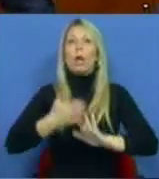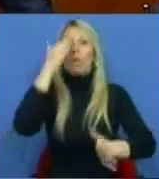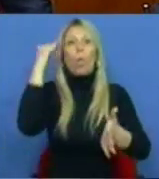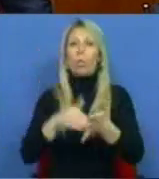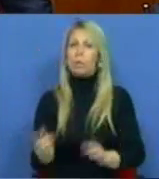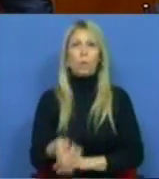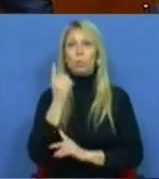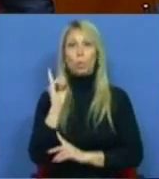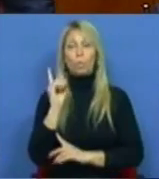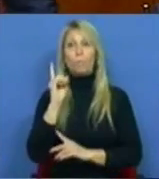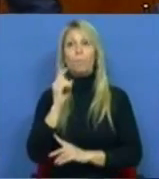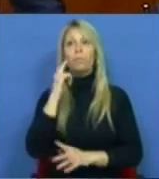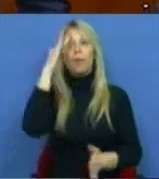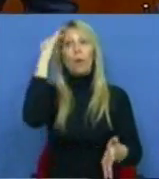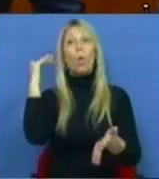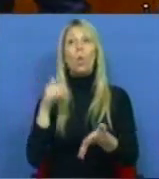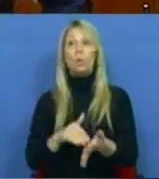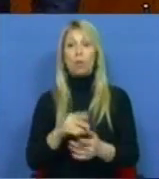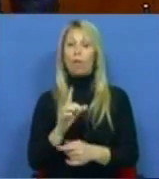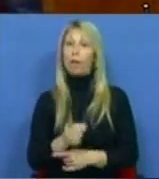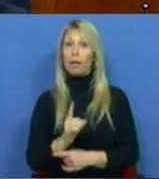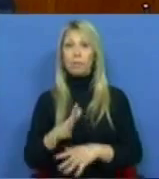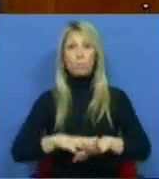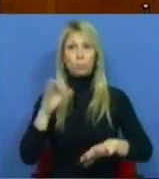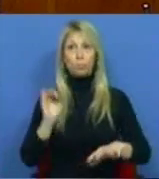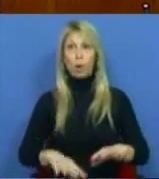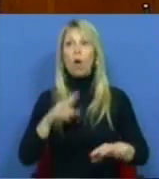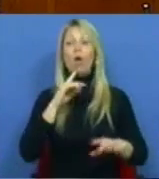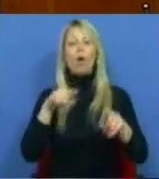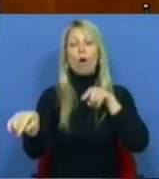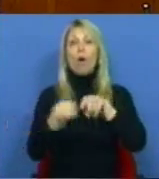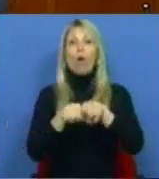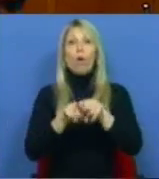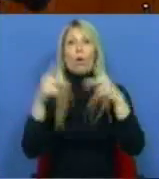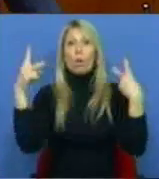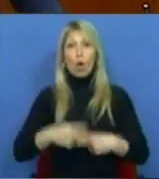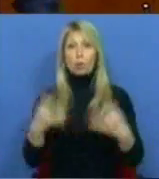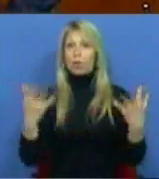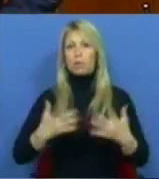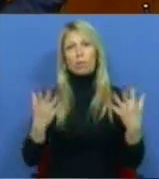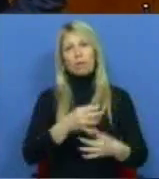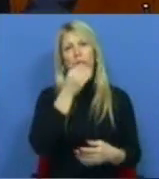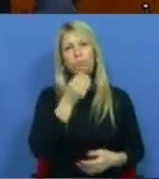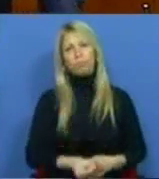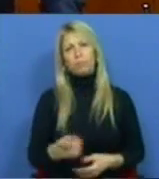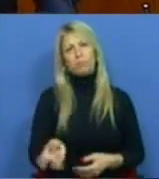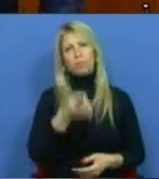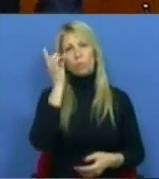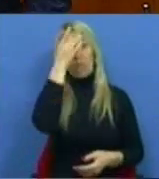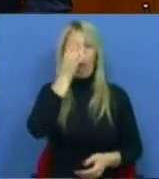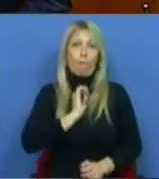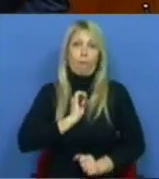A conclusão de que tudo isso se deve à política de cortes orçamentais não me parece correta e não